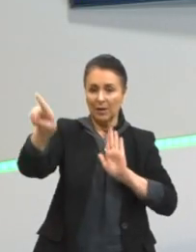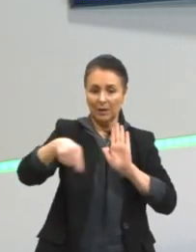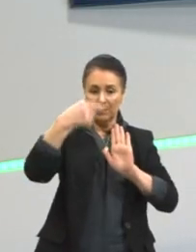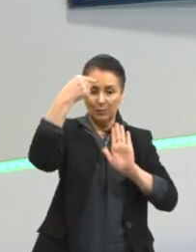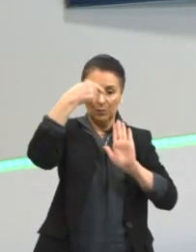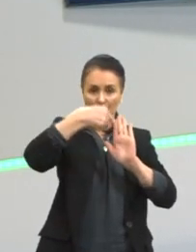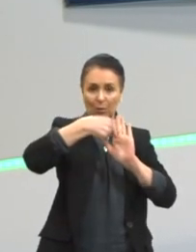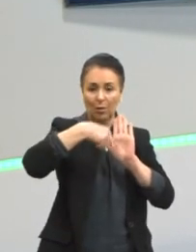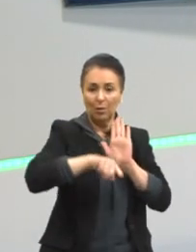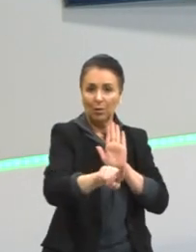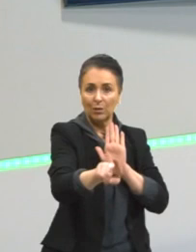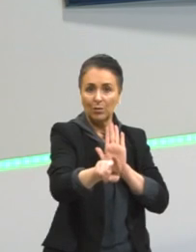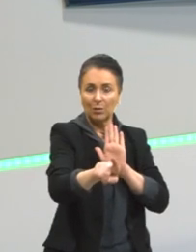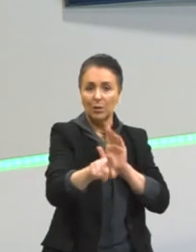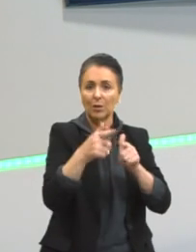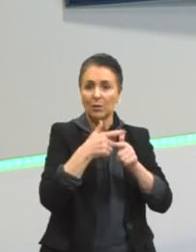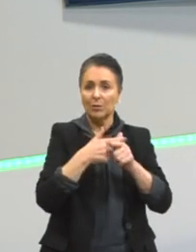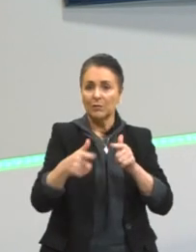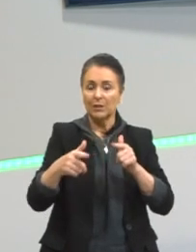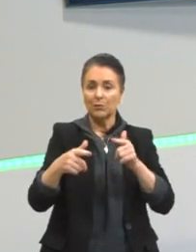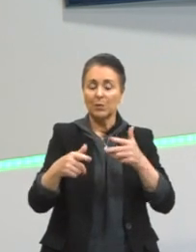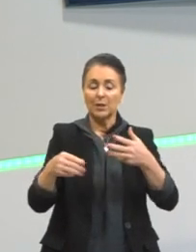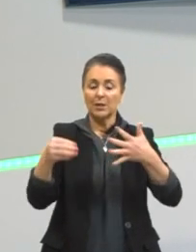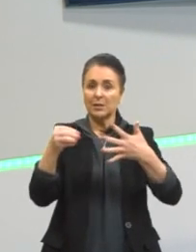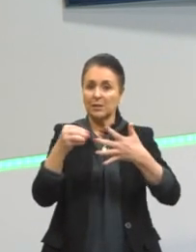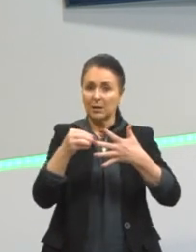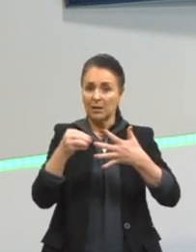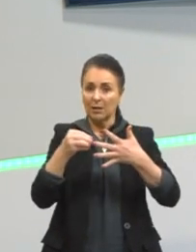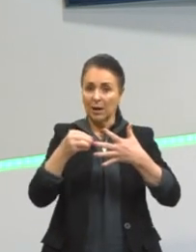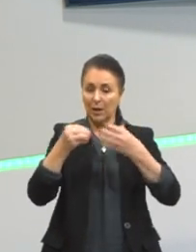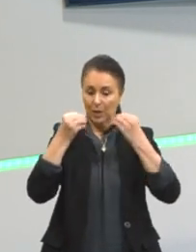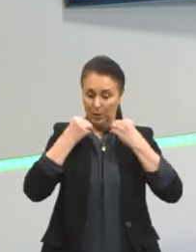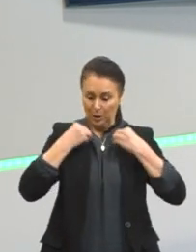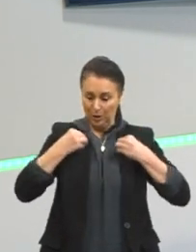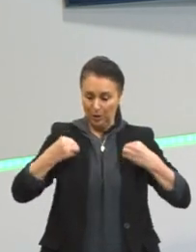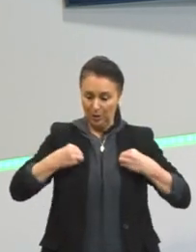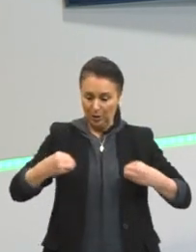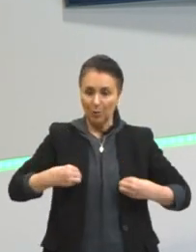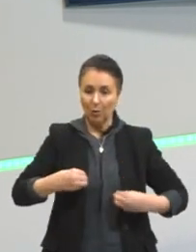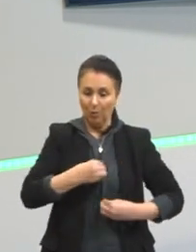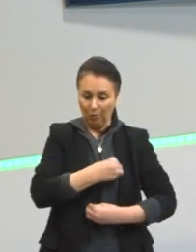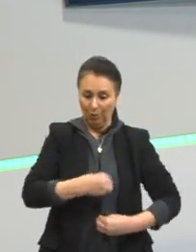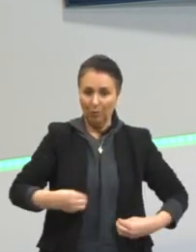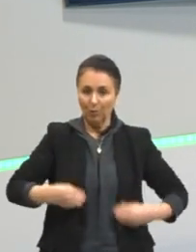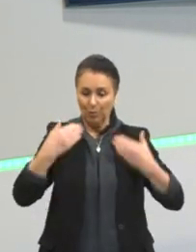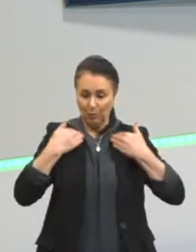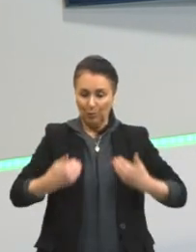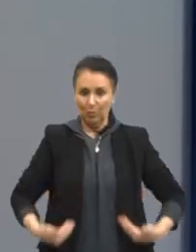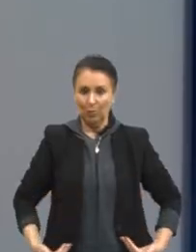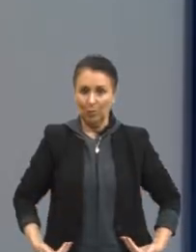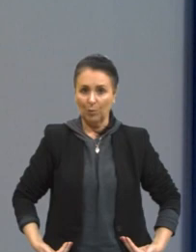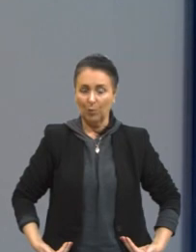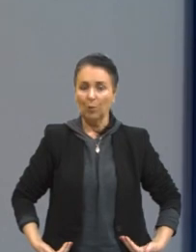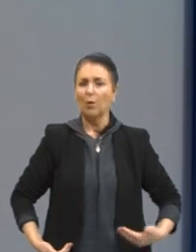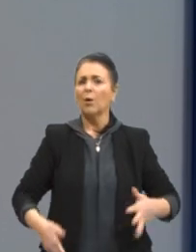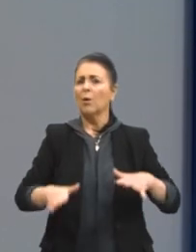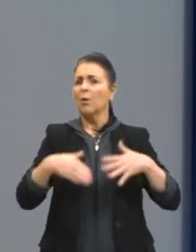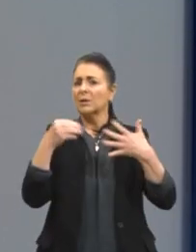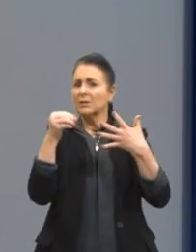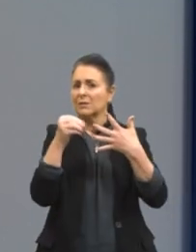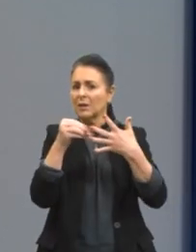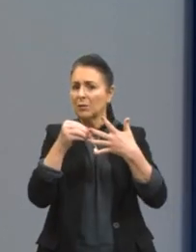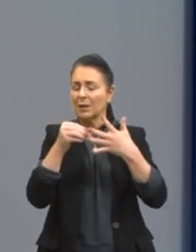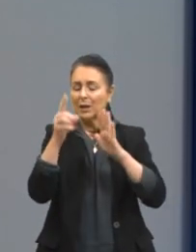ele vai ser dividido em células e órgãos quais são as células então do sistema